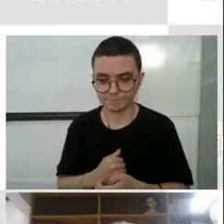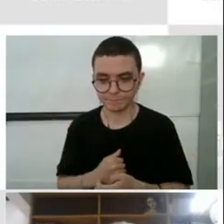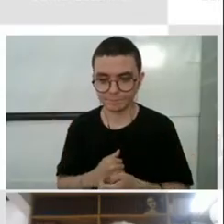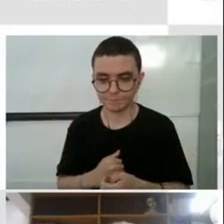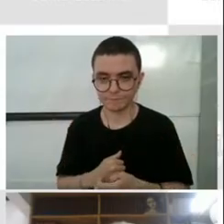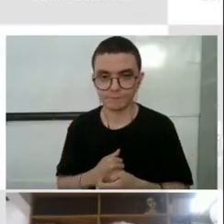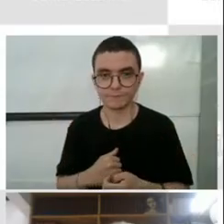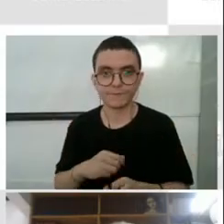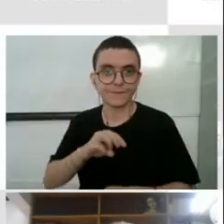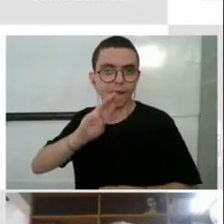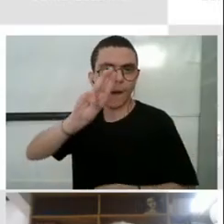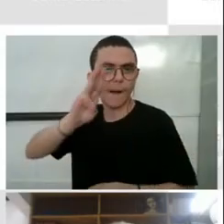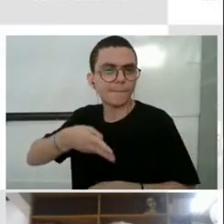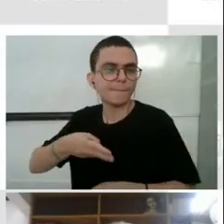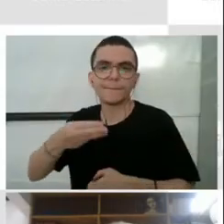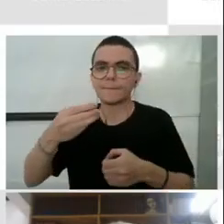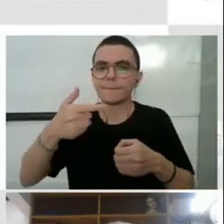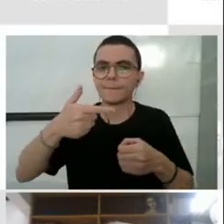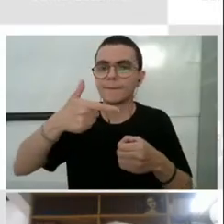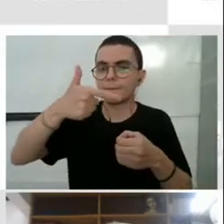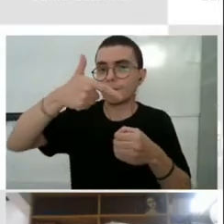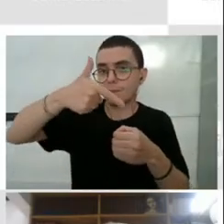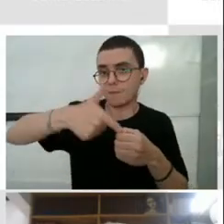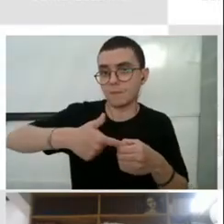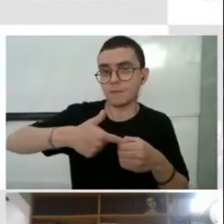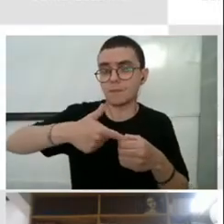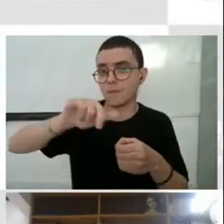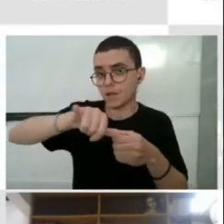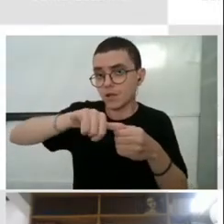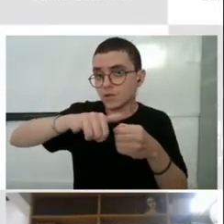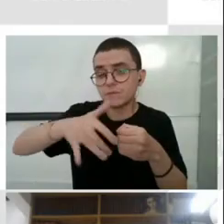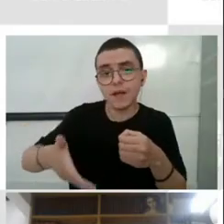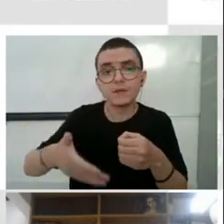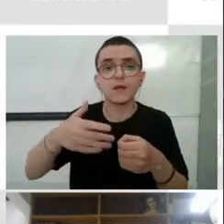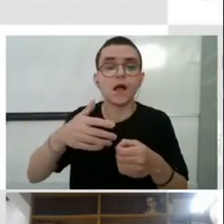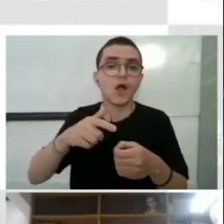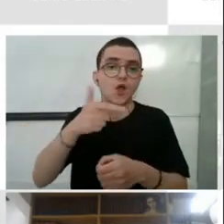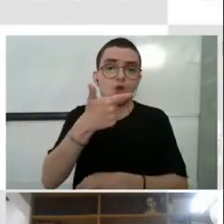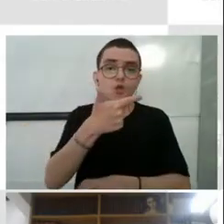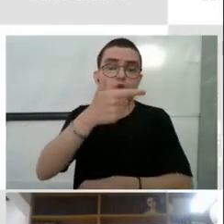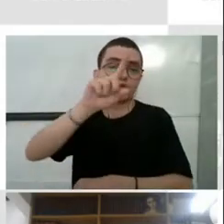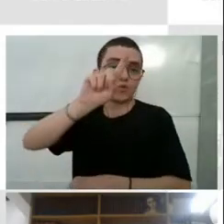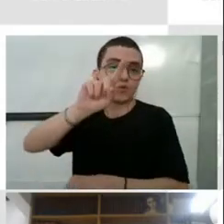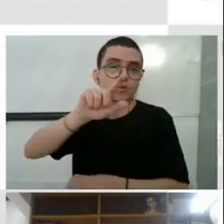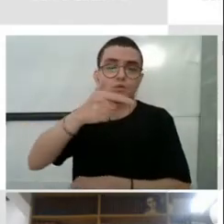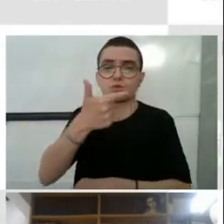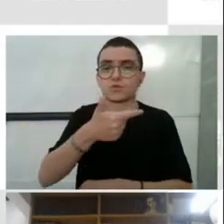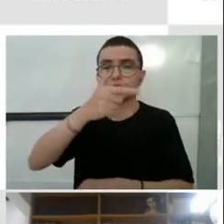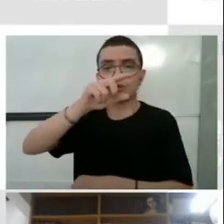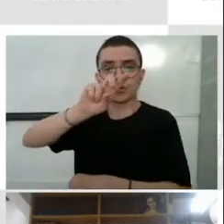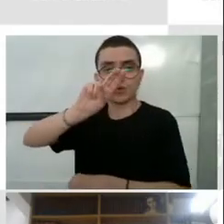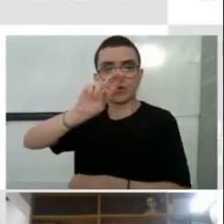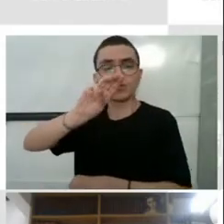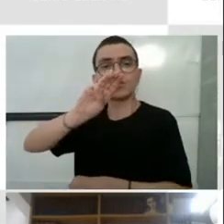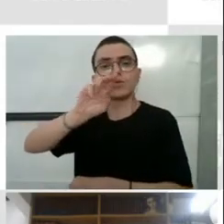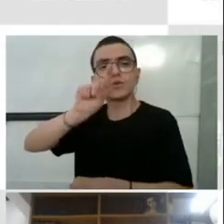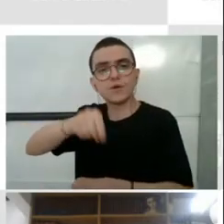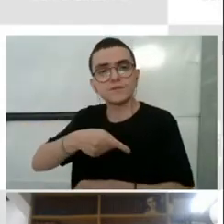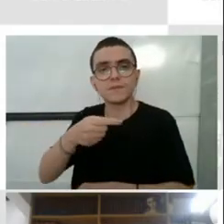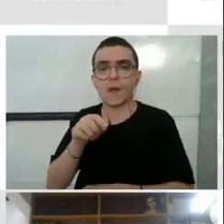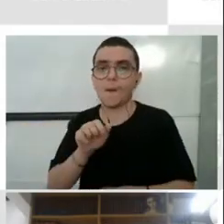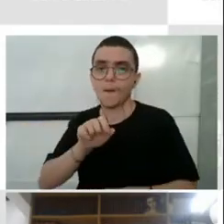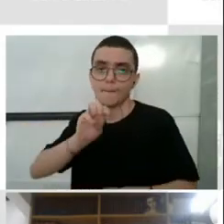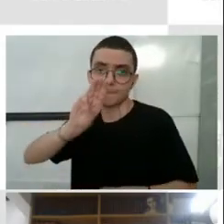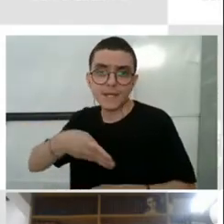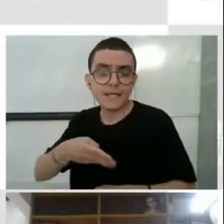milhões de petróleo equivalente, milhões de barris, aqui 2 mil milhões, 4 mil milhões, 6 mil milhões de petróleos, ou